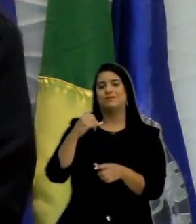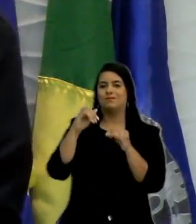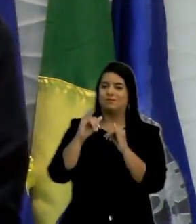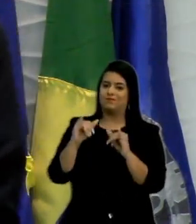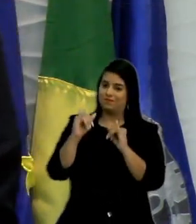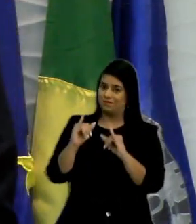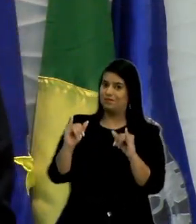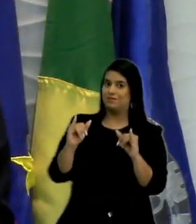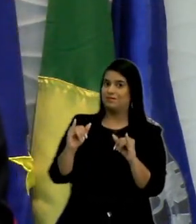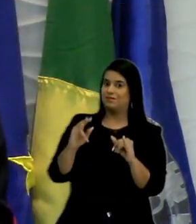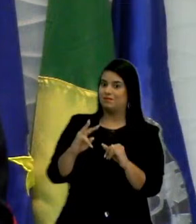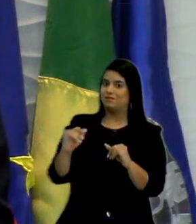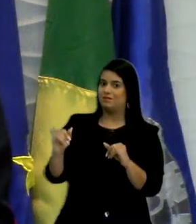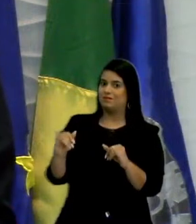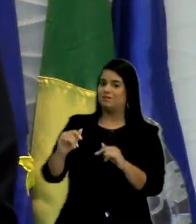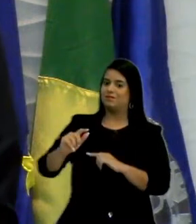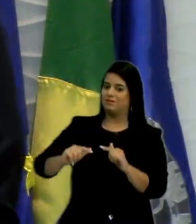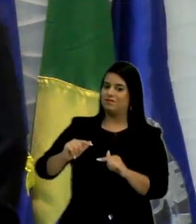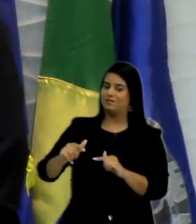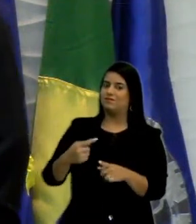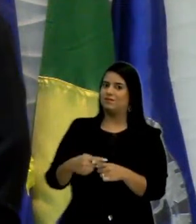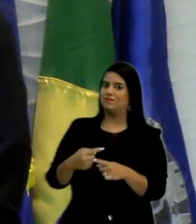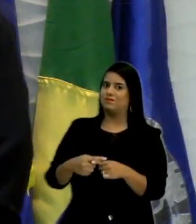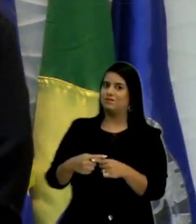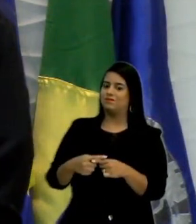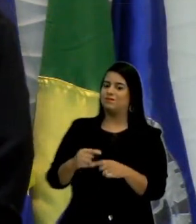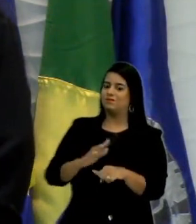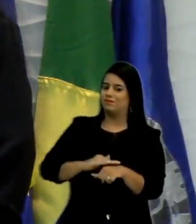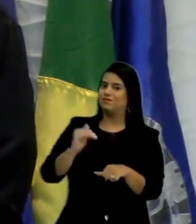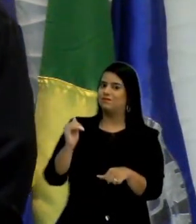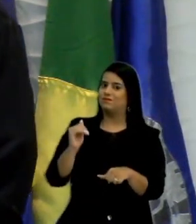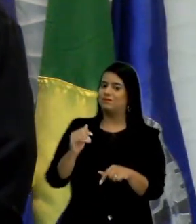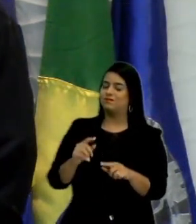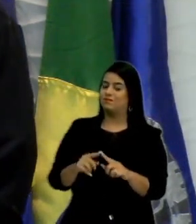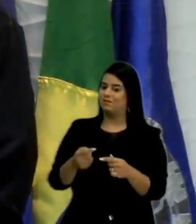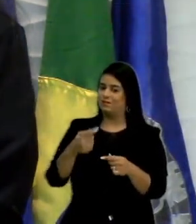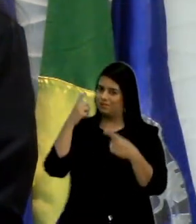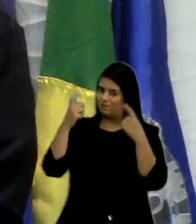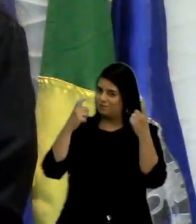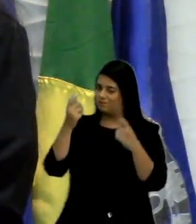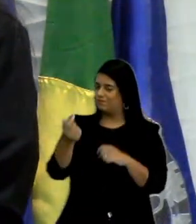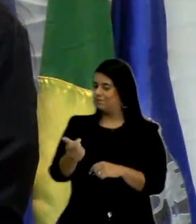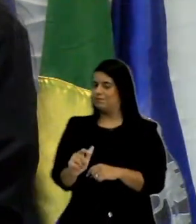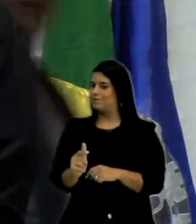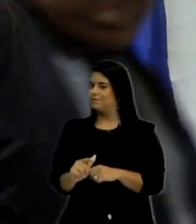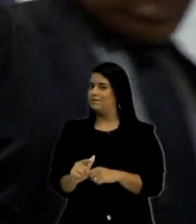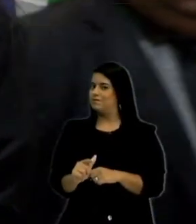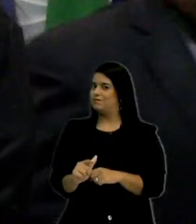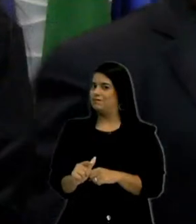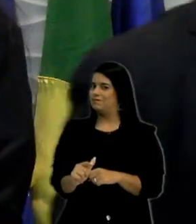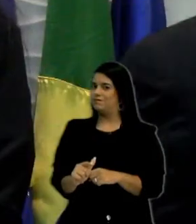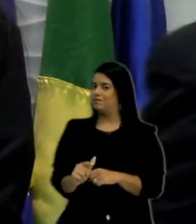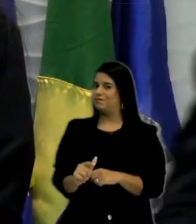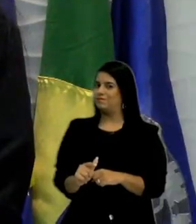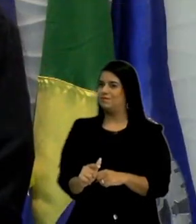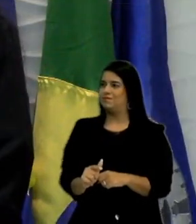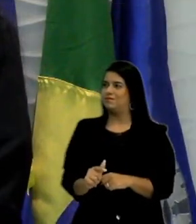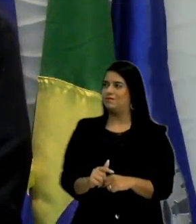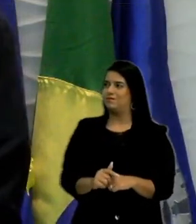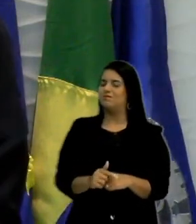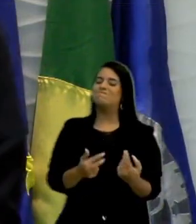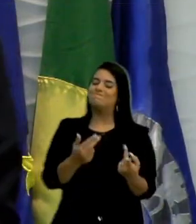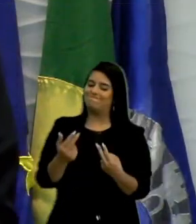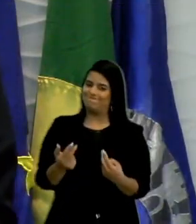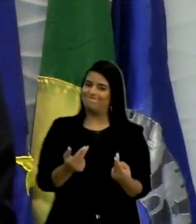eu vou trabalhar, porque fulano veio aqui e me ofereceu um emprego, mas não se preocupe, não. É dessa forma, senhor